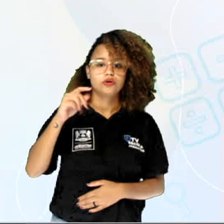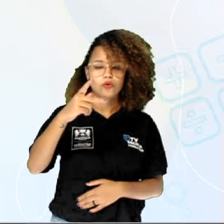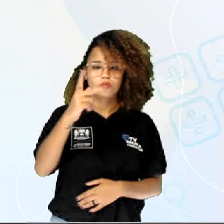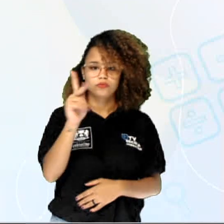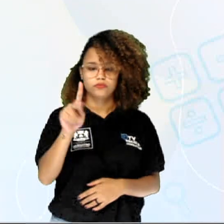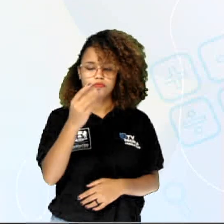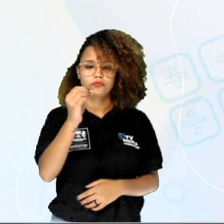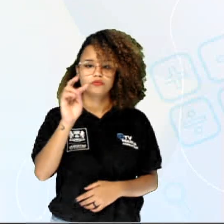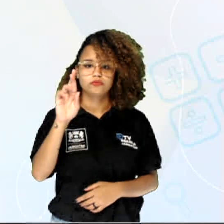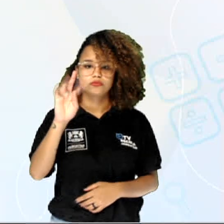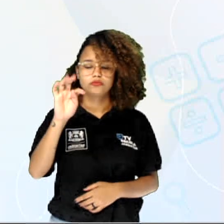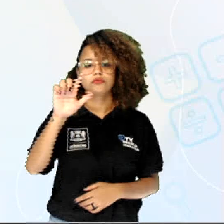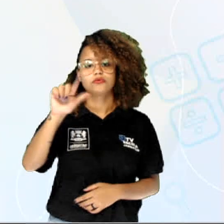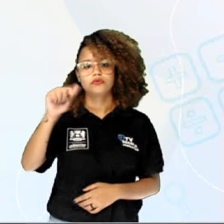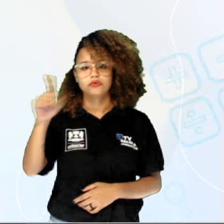começa